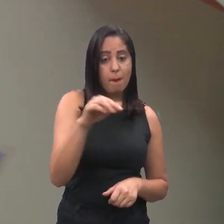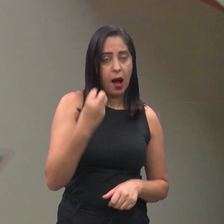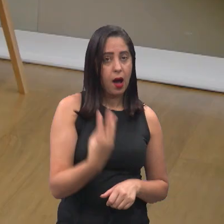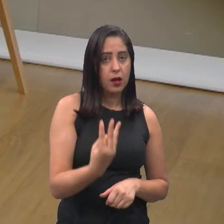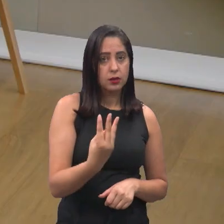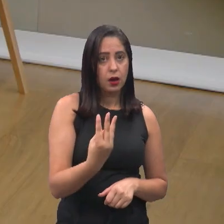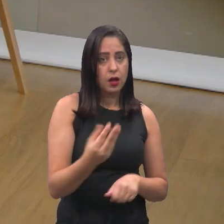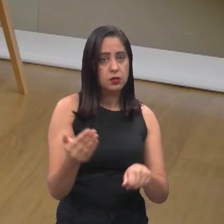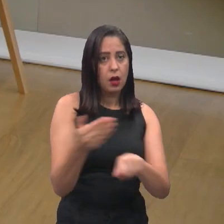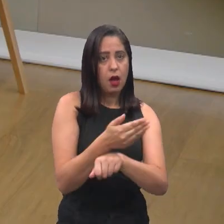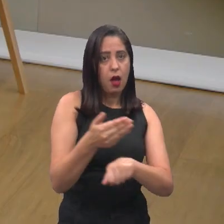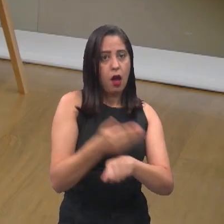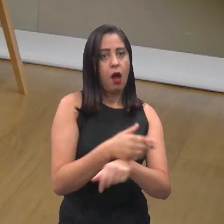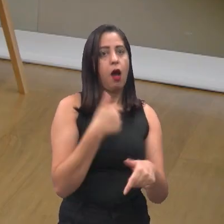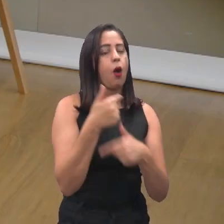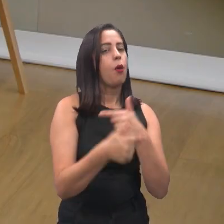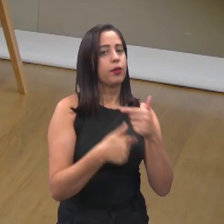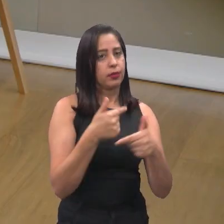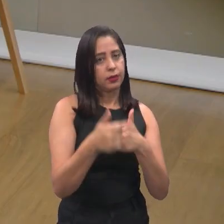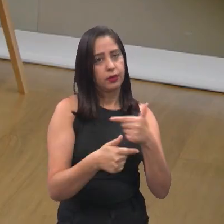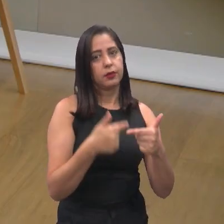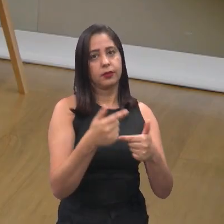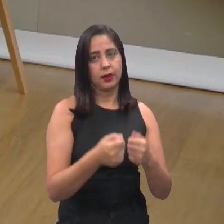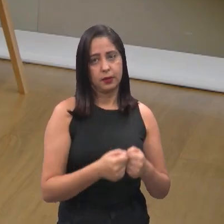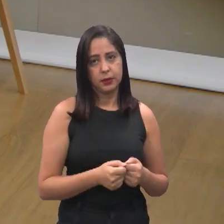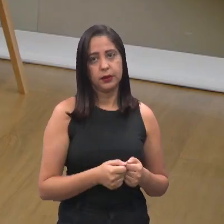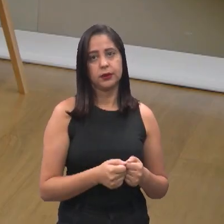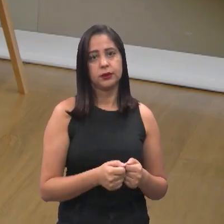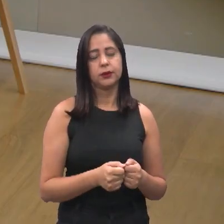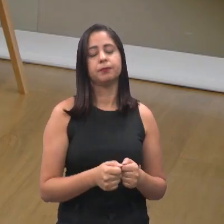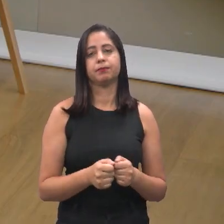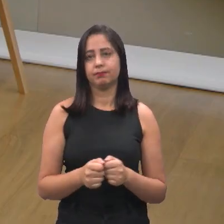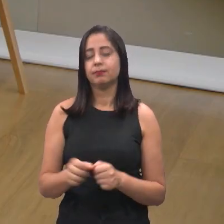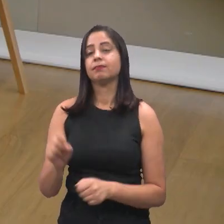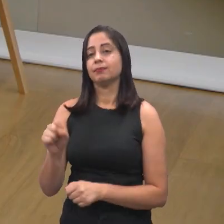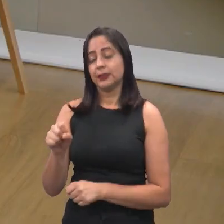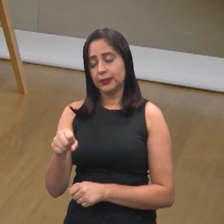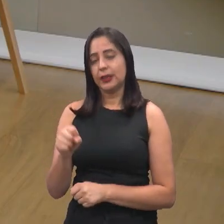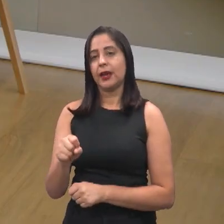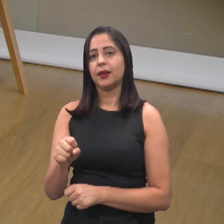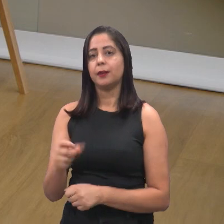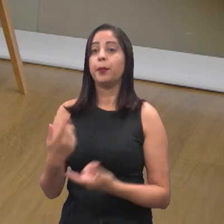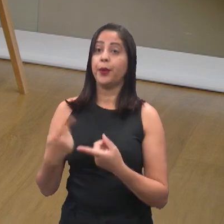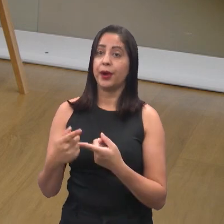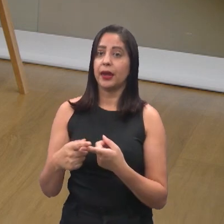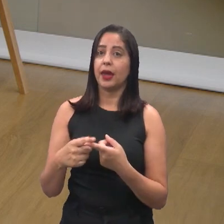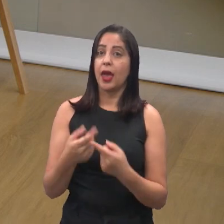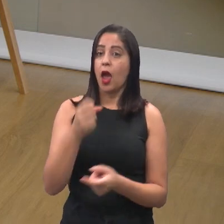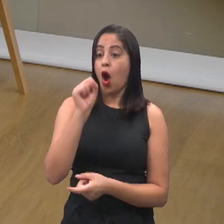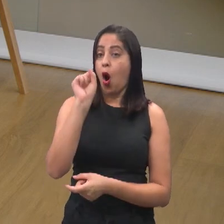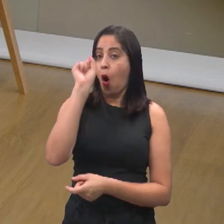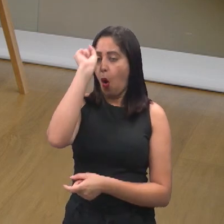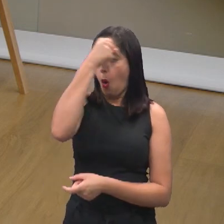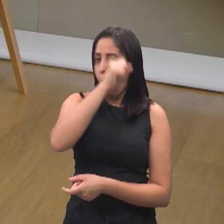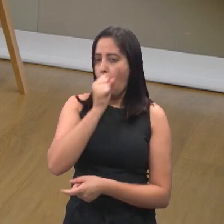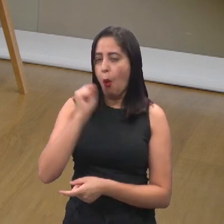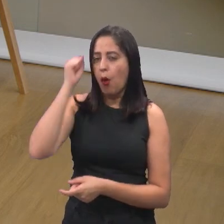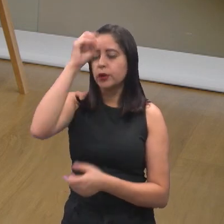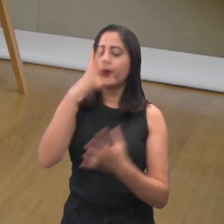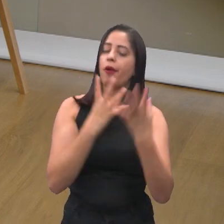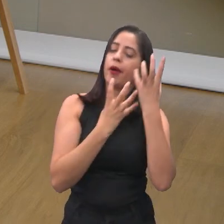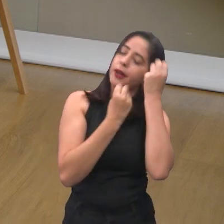passa 1/3 da vida trabalhando. Espera-se que 8 horas a gente esteja dormindo, as outras 8 a gente está convivendo com a